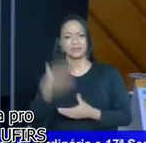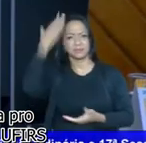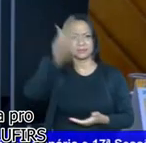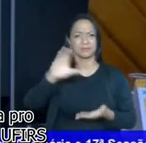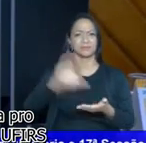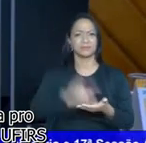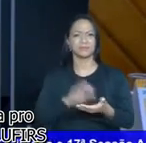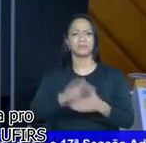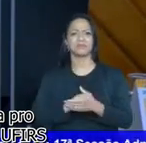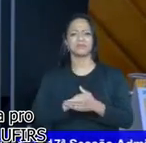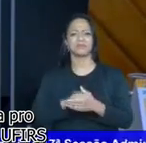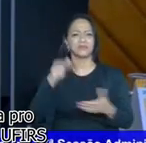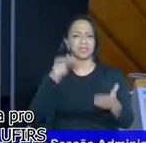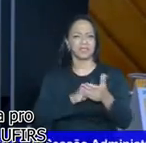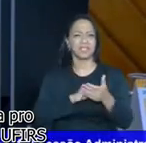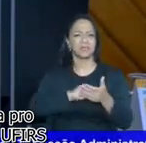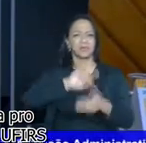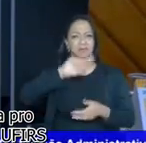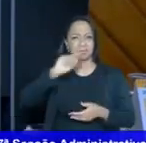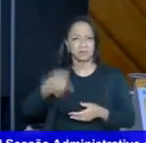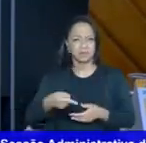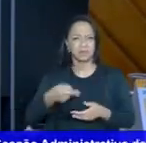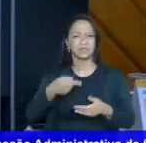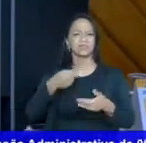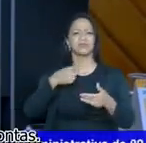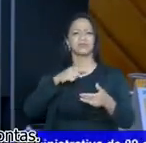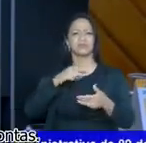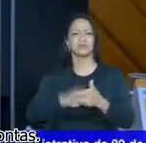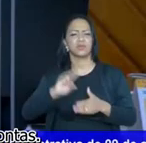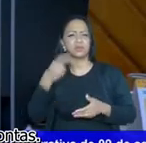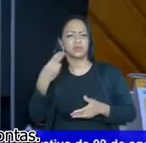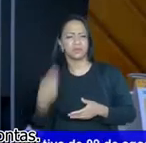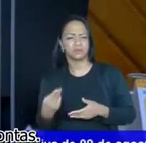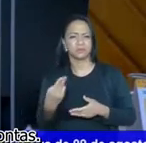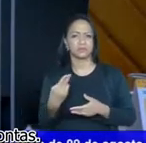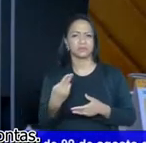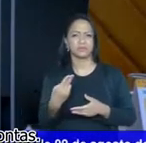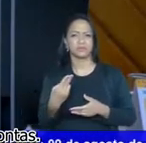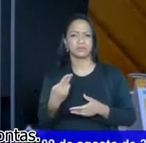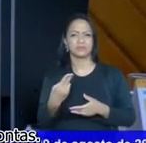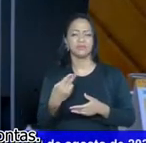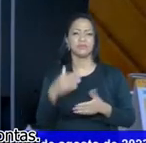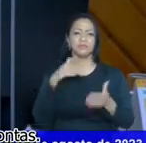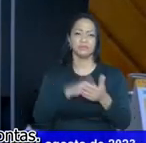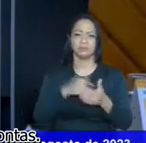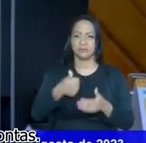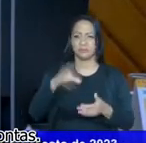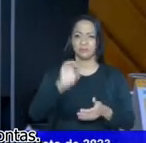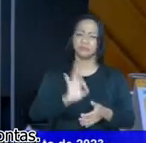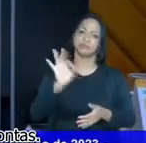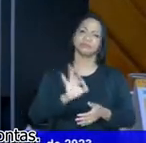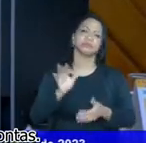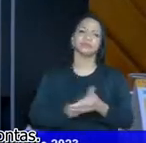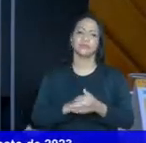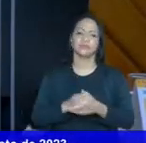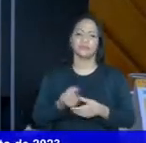Até 1.000 FIRs, quando é até 1.000 FIRs, ou né, até 10% do